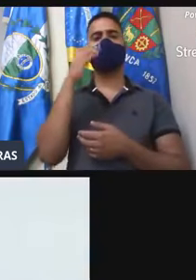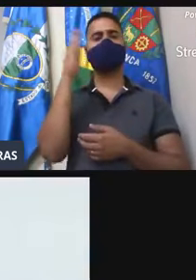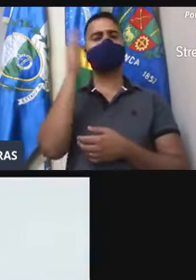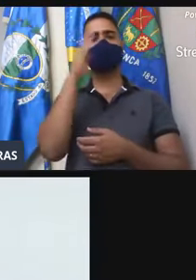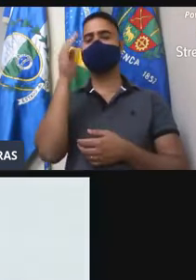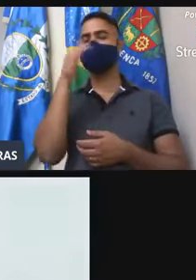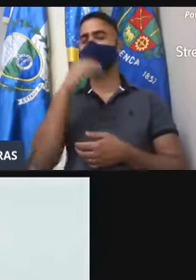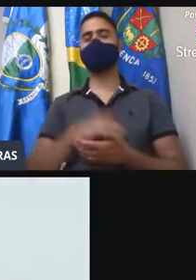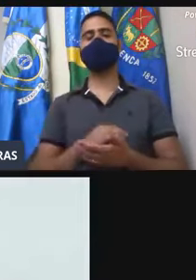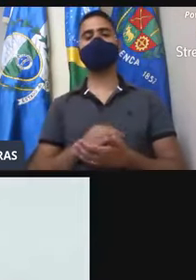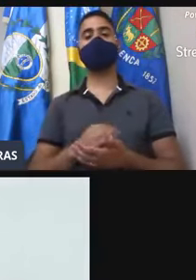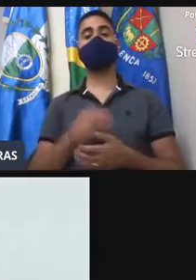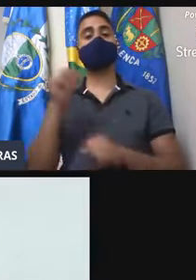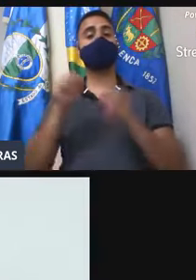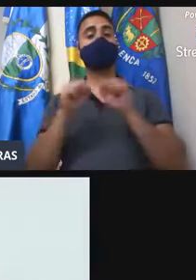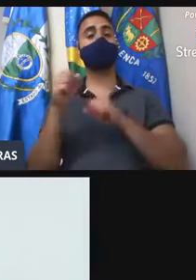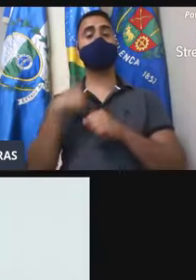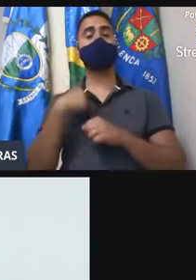queria